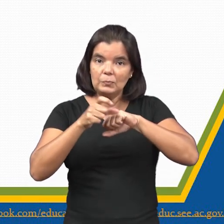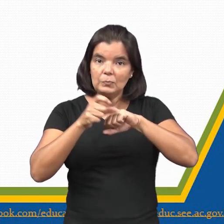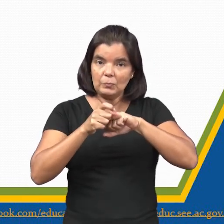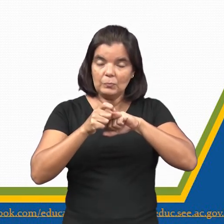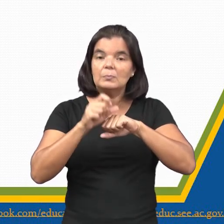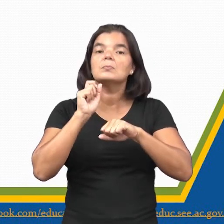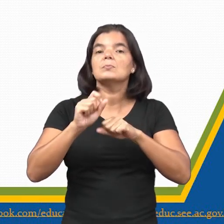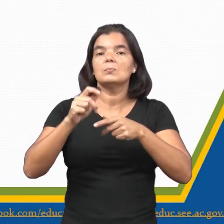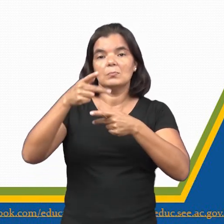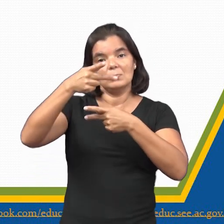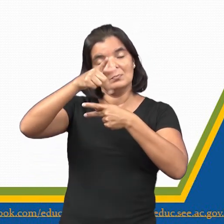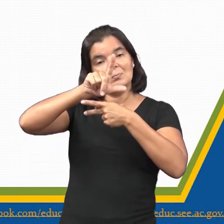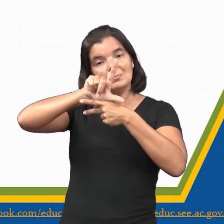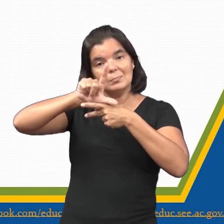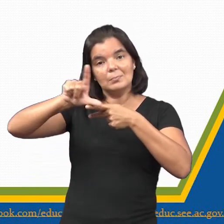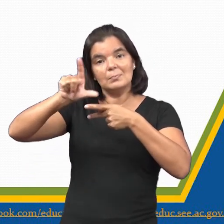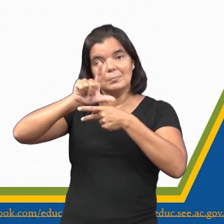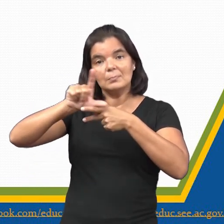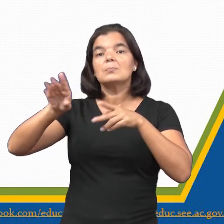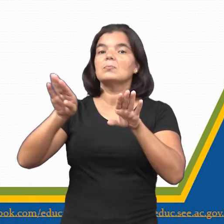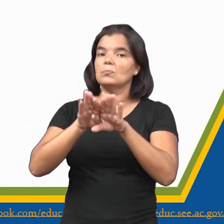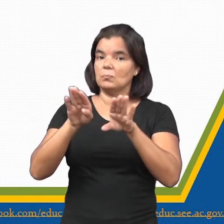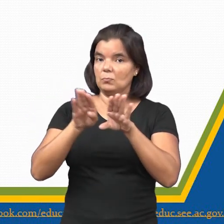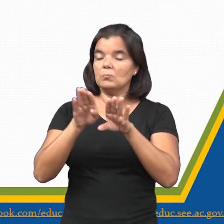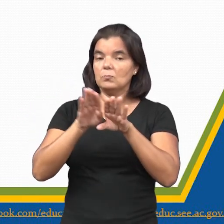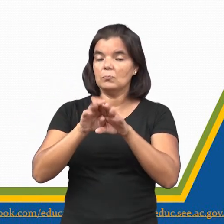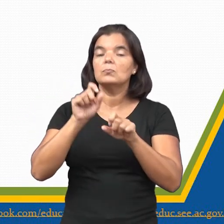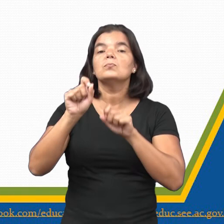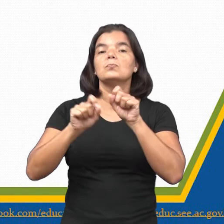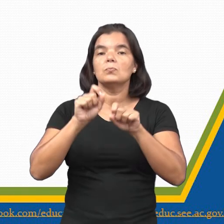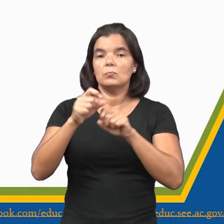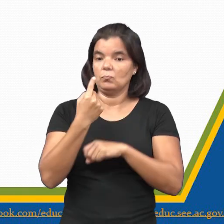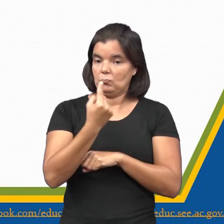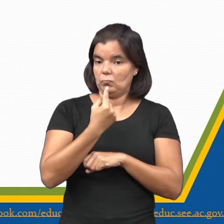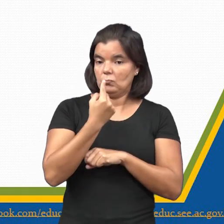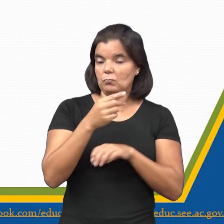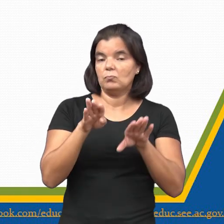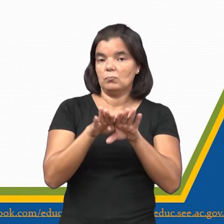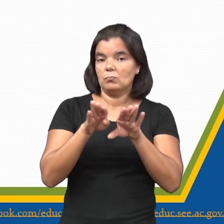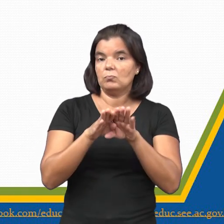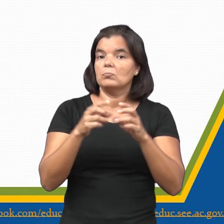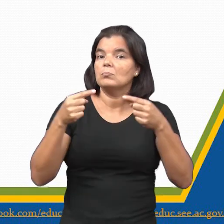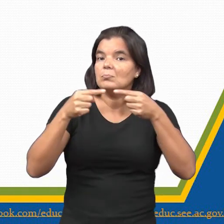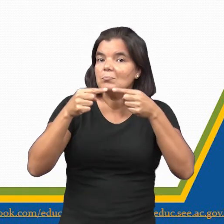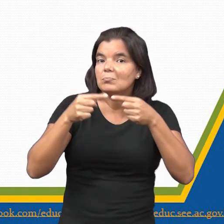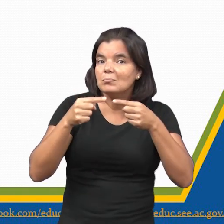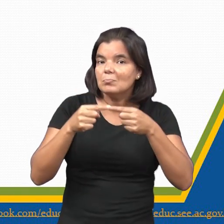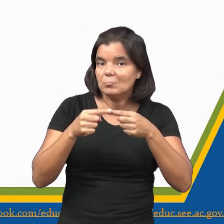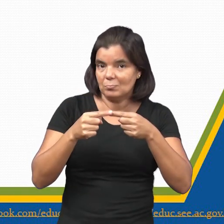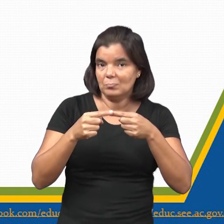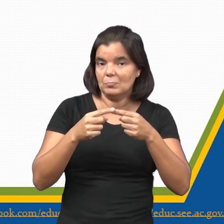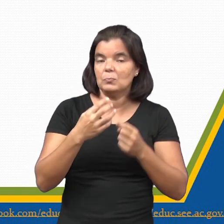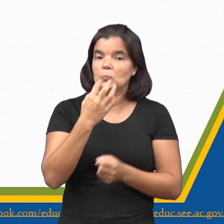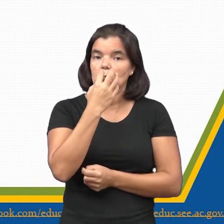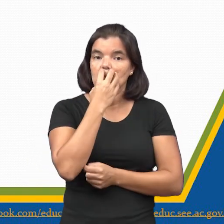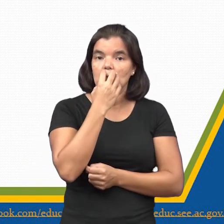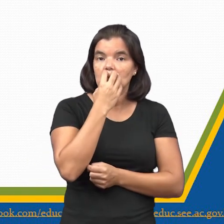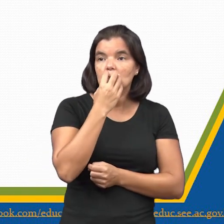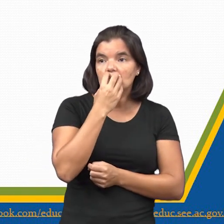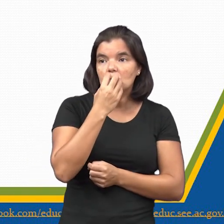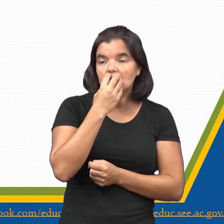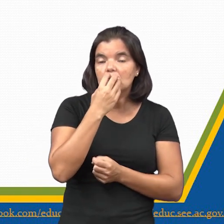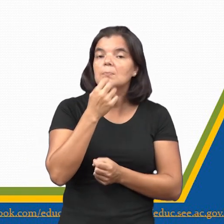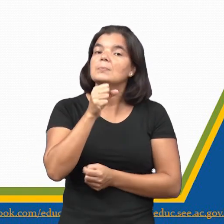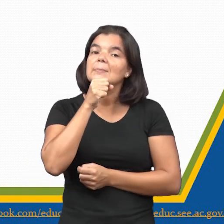no plural, o seu adjetivo deve concordar com ele. Você não pode dizer os cães velho, por